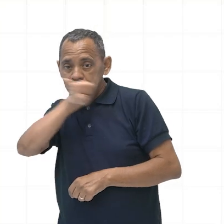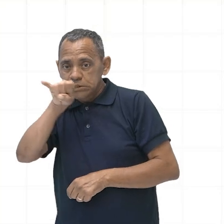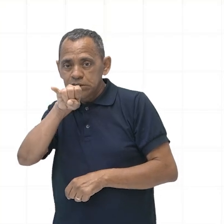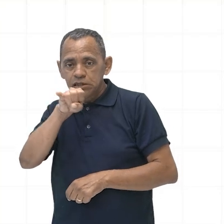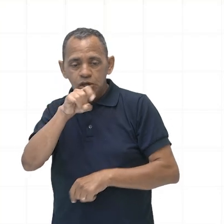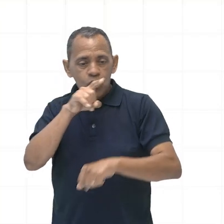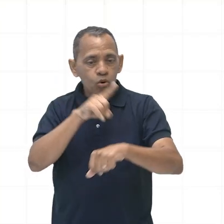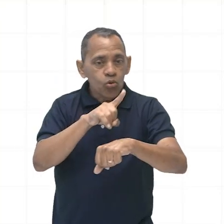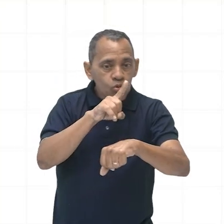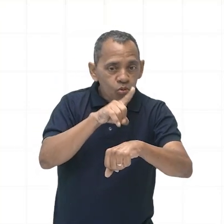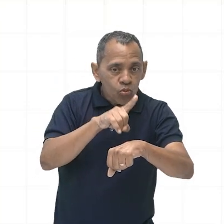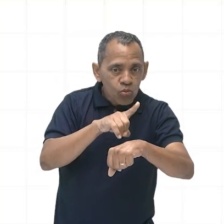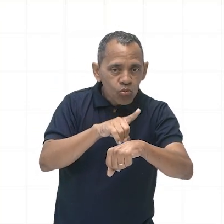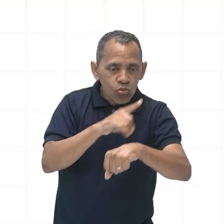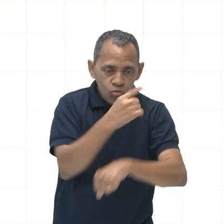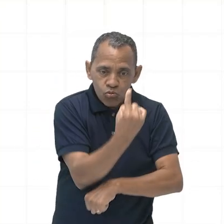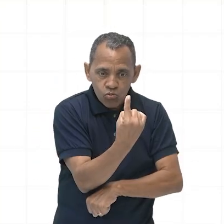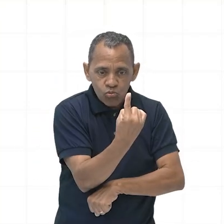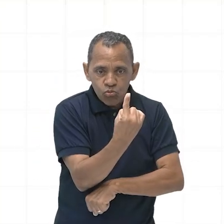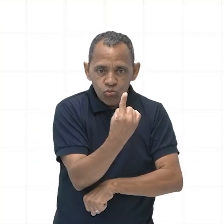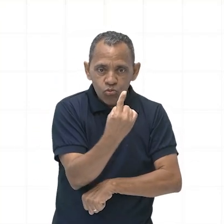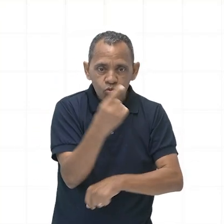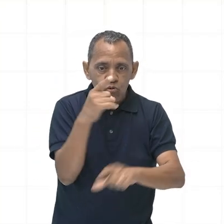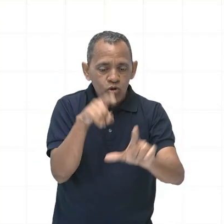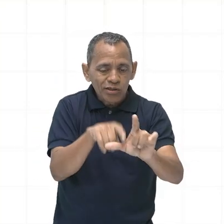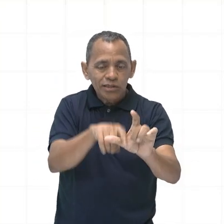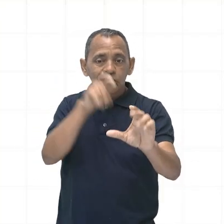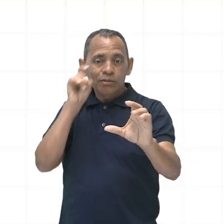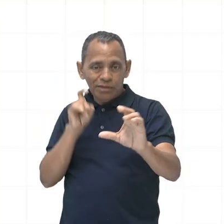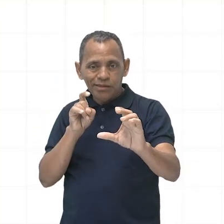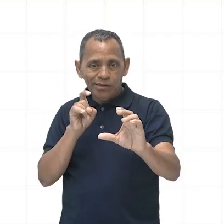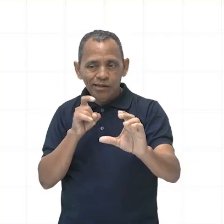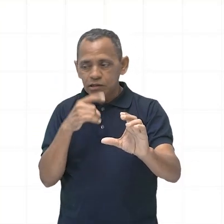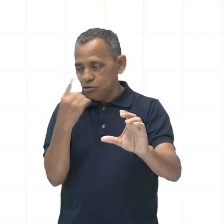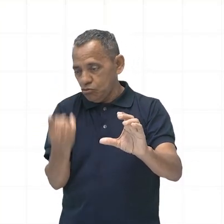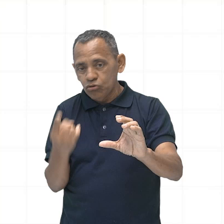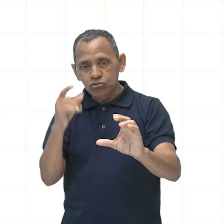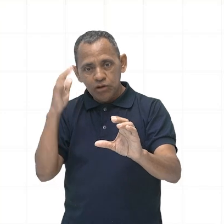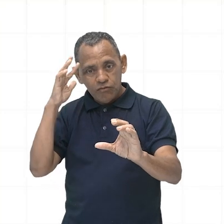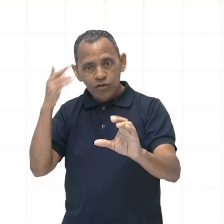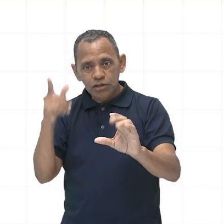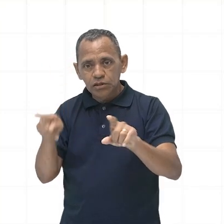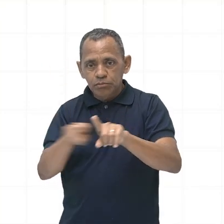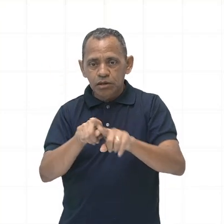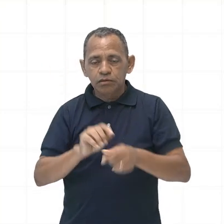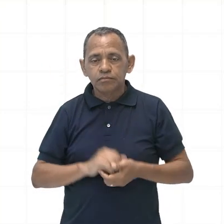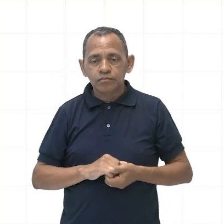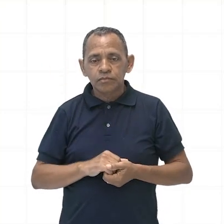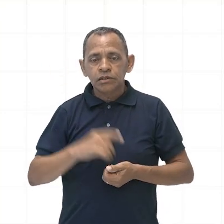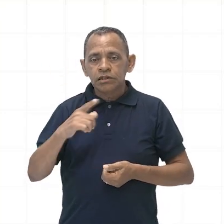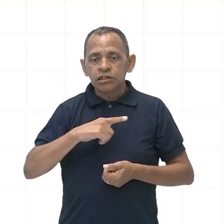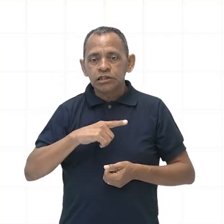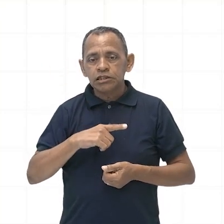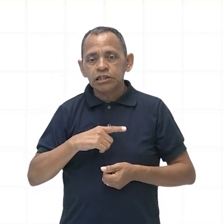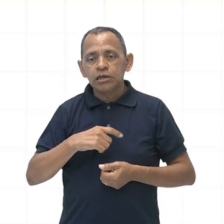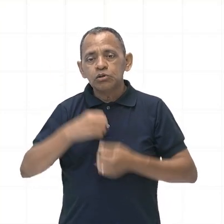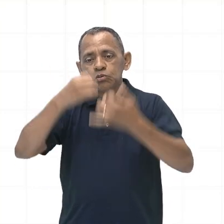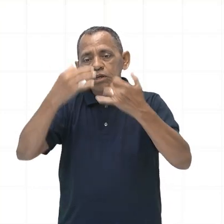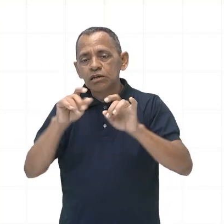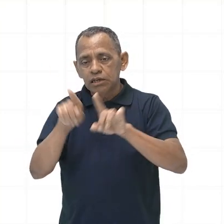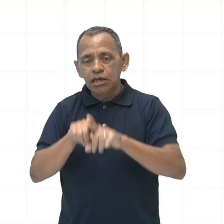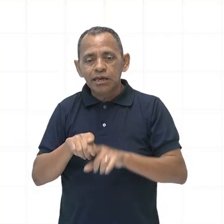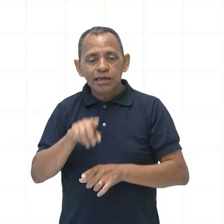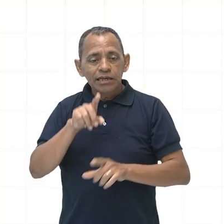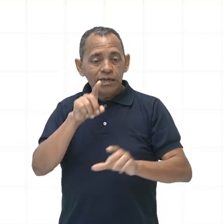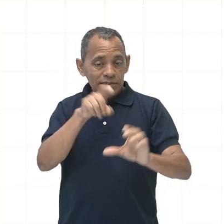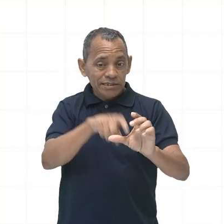um não depender do outro, certo? Então, quando um evento não depende do outro, nós temos que esses eventos são independentes.